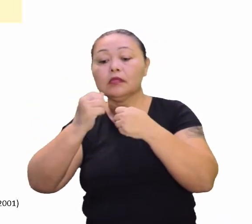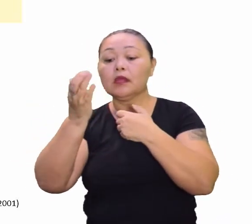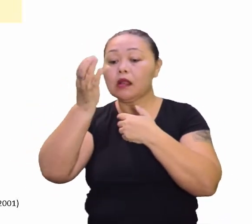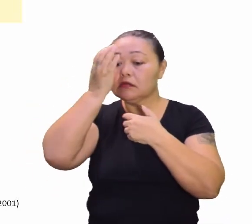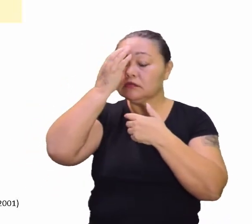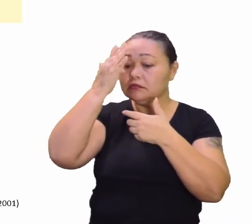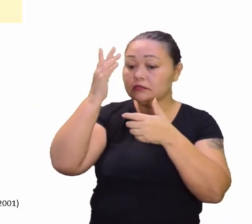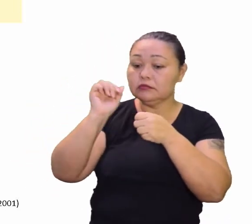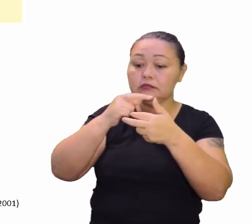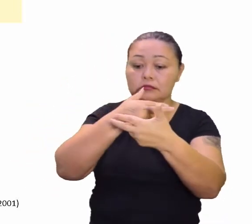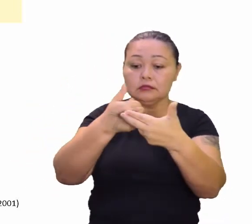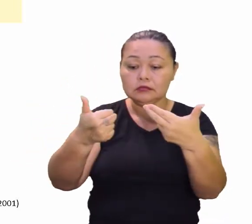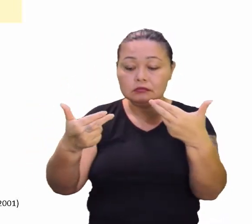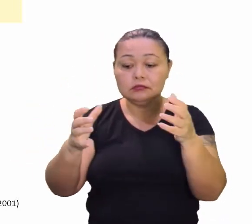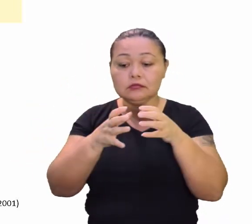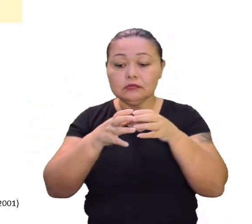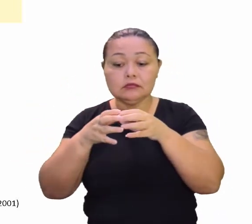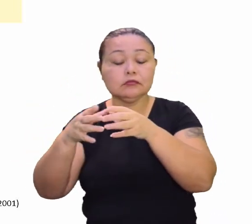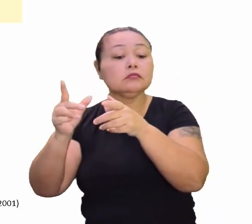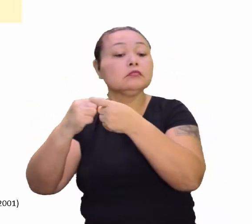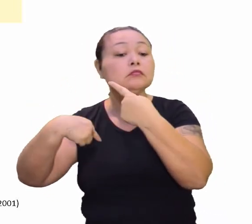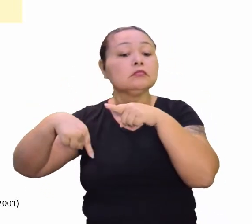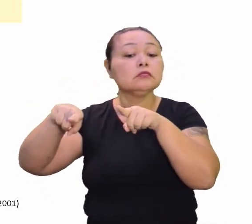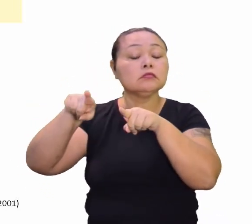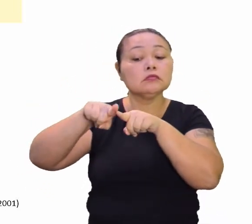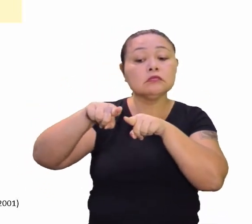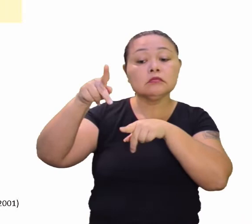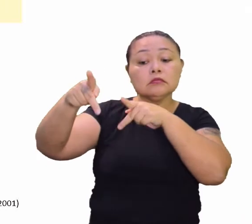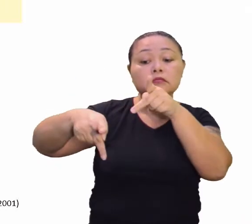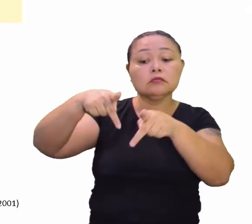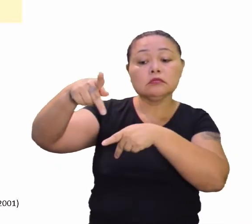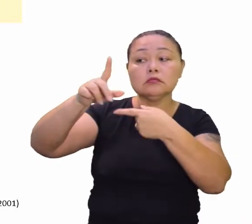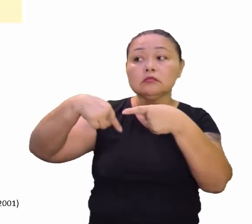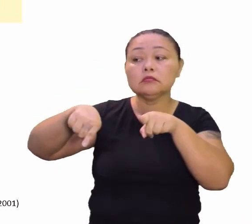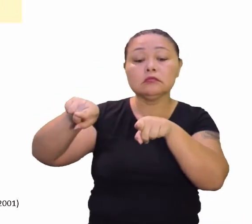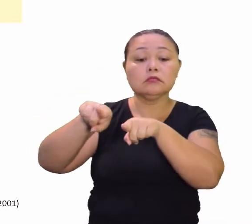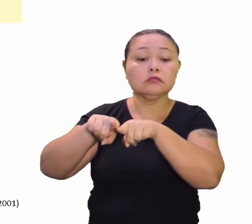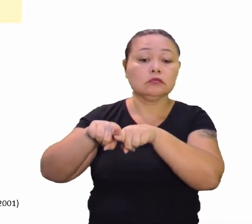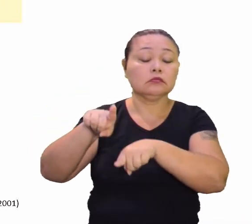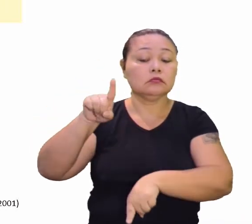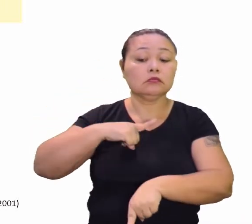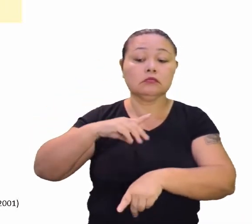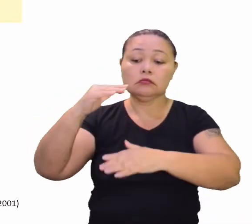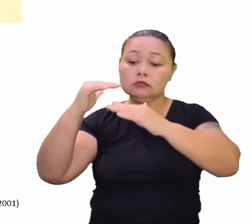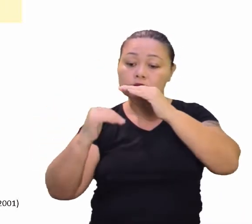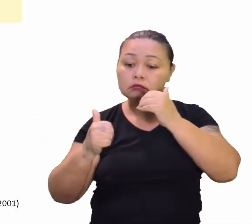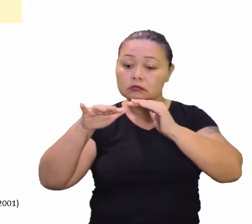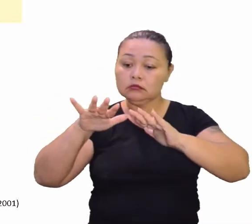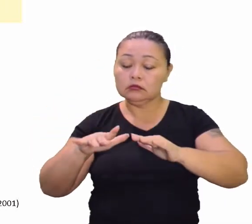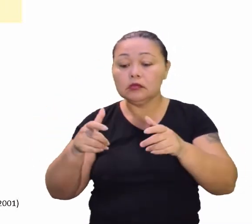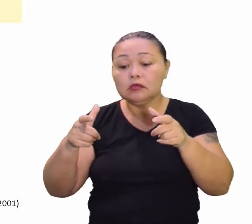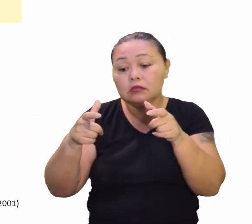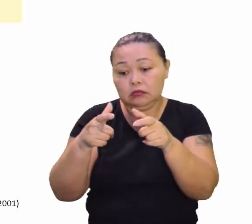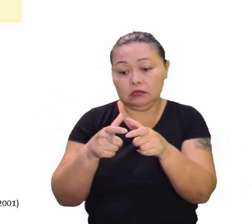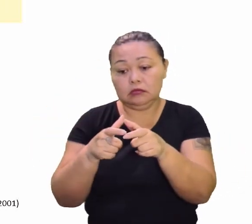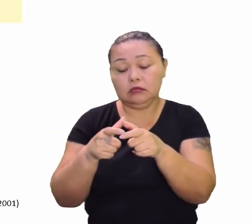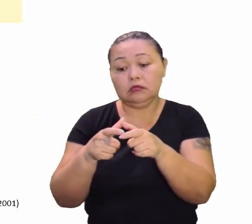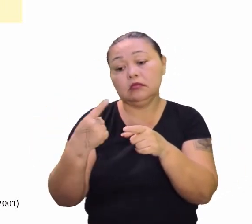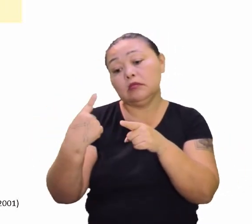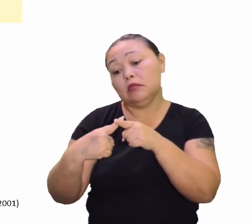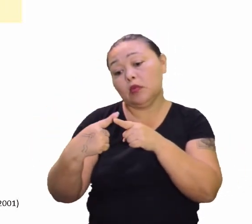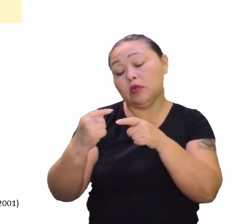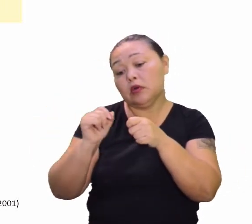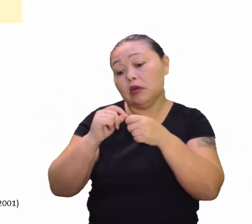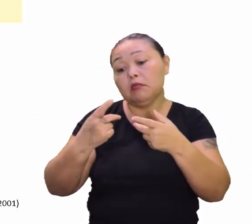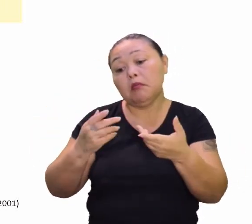biopirataria, e a população aqui foi uma população de baixa concentração. Até porque parou